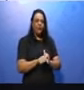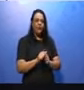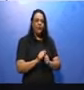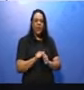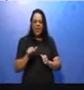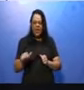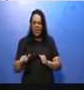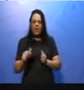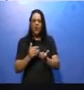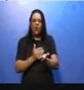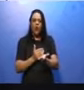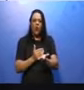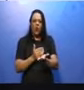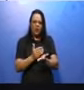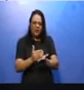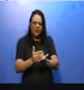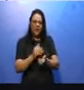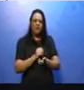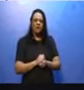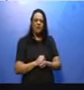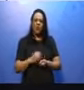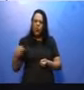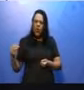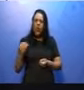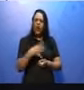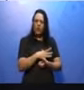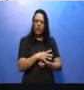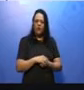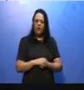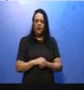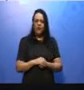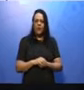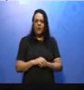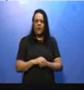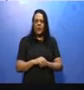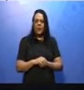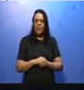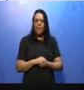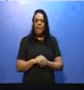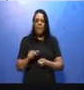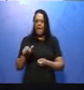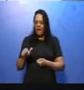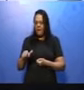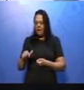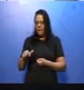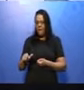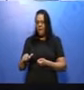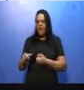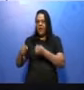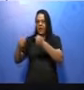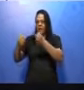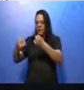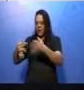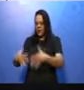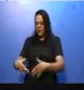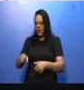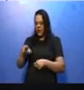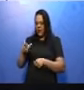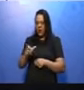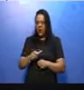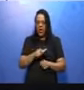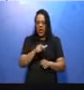adjetiva está explicando o termo anterior. Jogadores de futebol